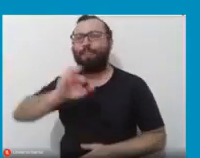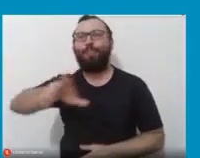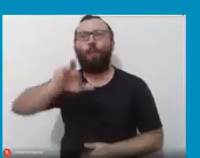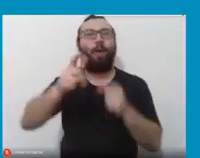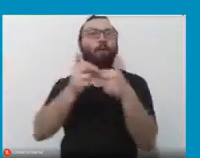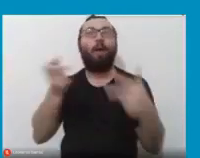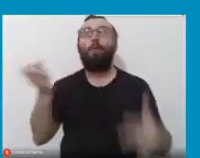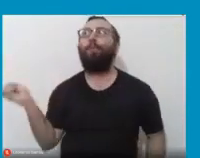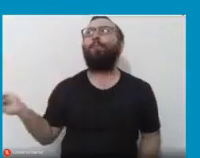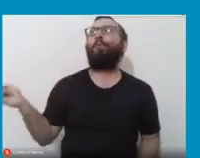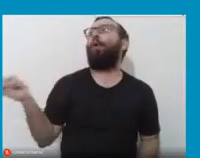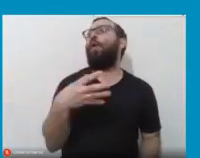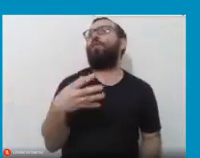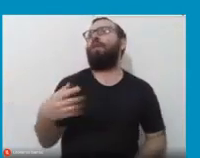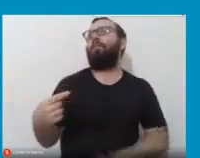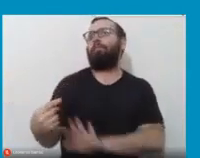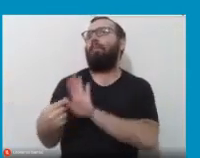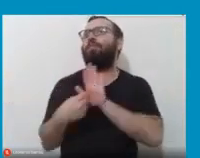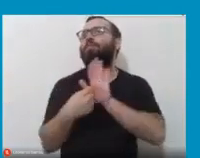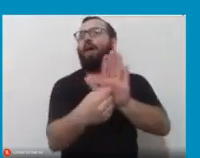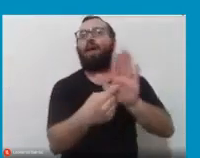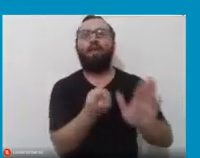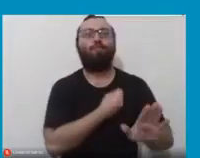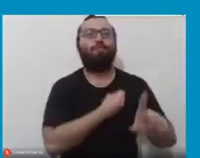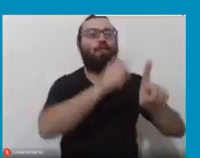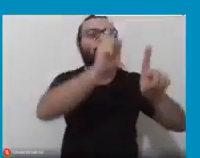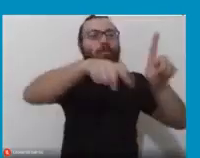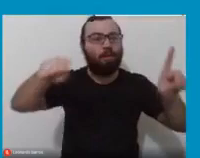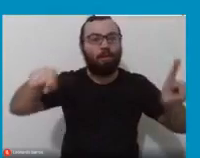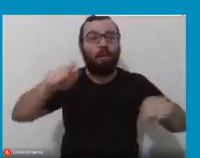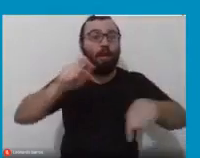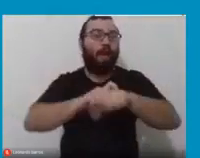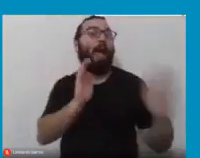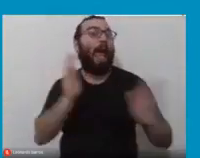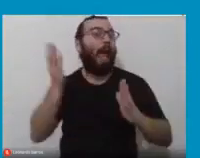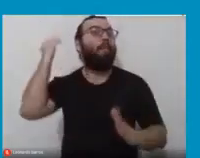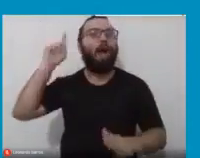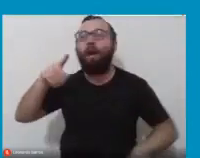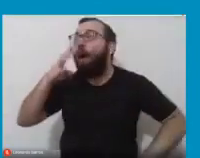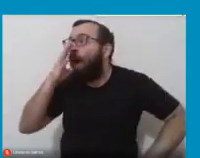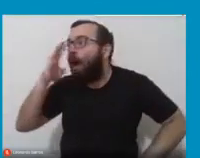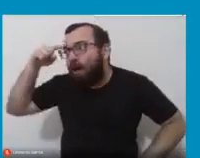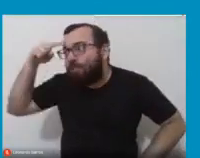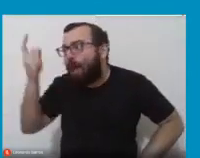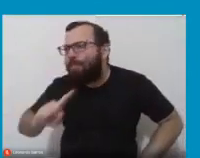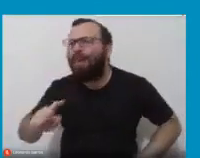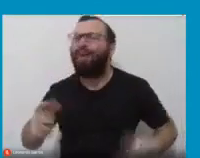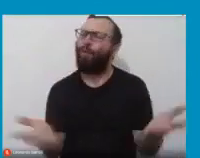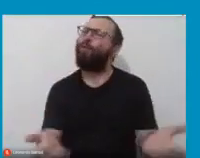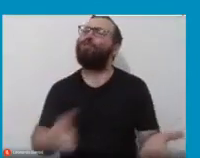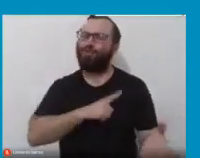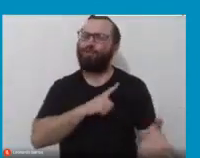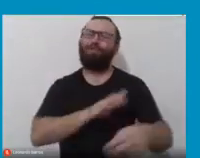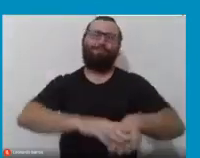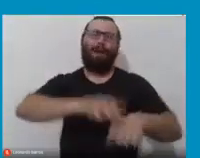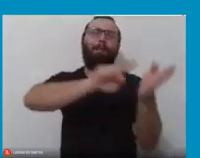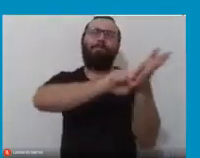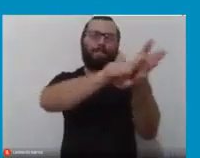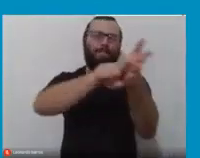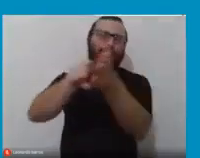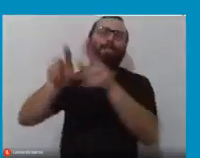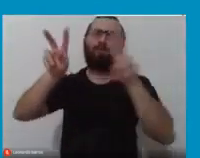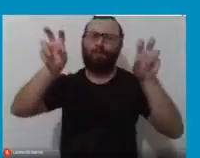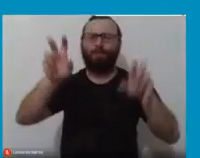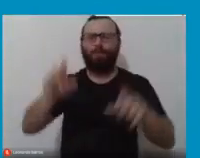Né? Talvez mostrar isso com os dados seja, naquela época, fosse uma novidade. Hoje em dia tem muito mais pesquisas que foram feitas sobre isso. Eu não